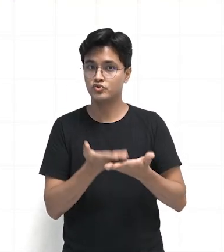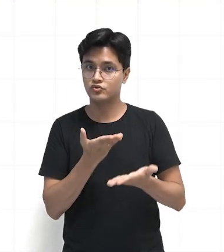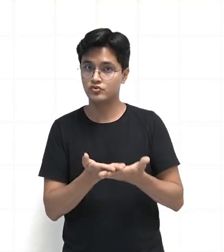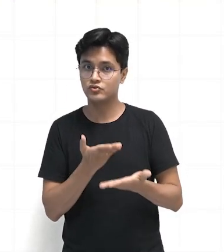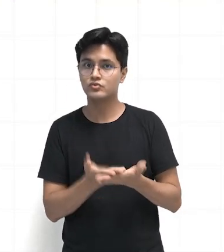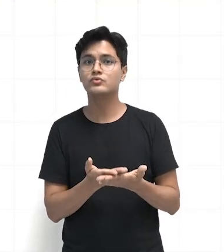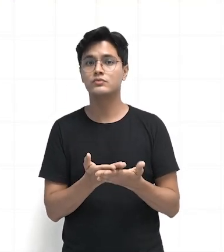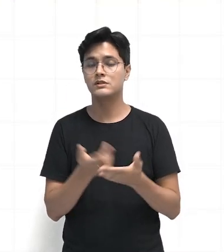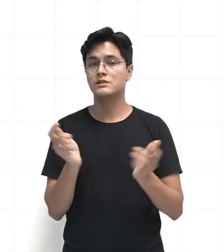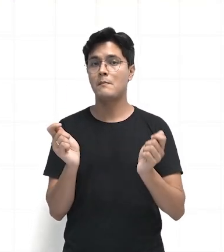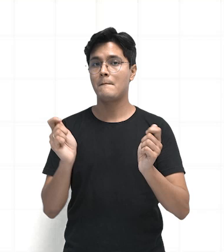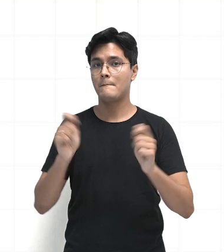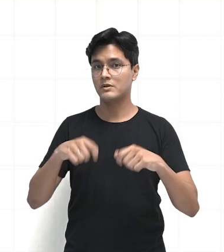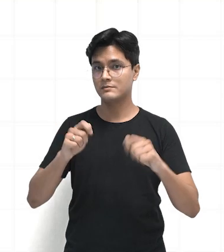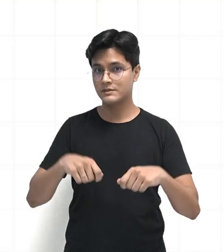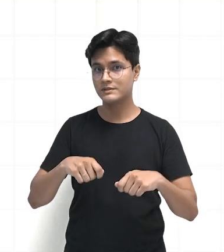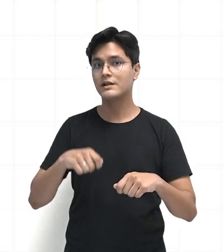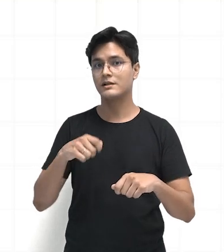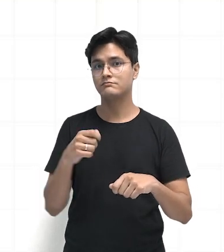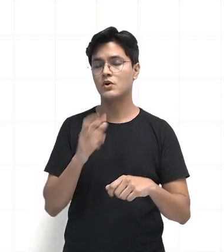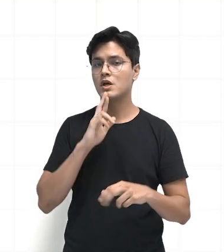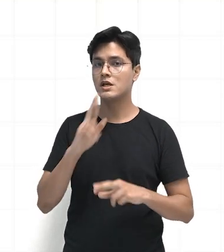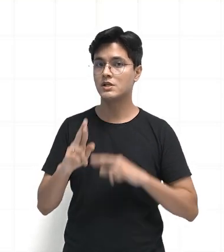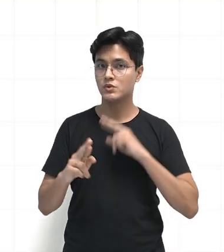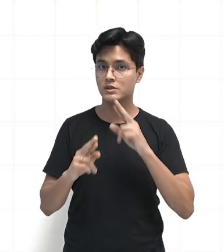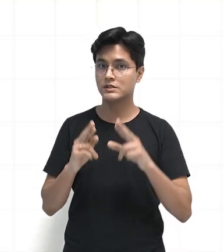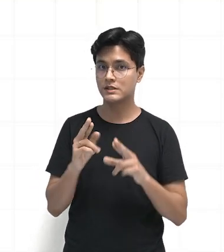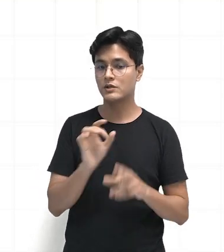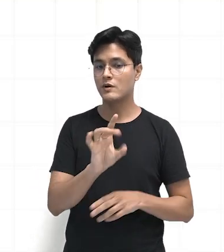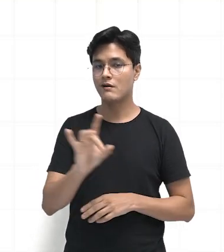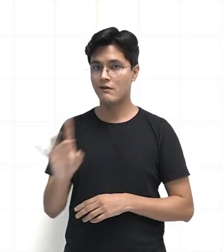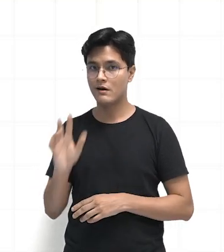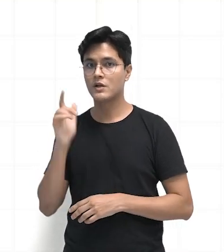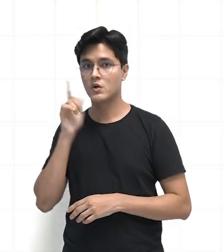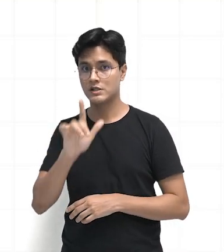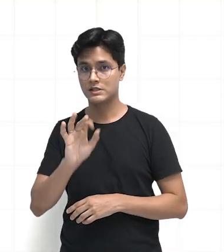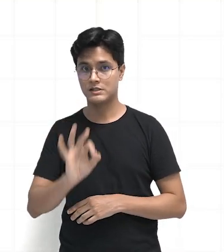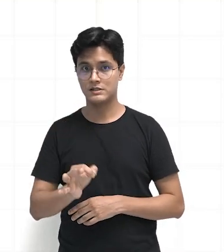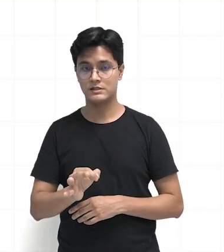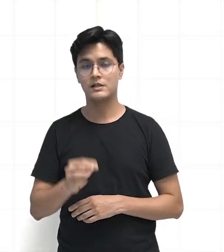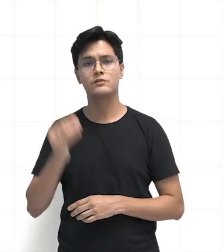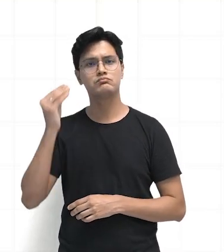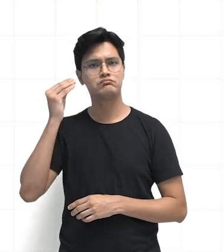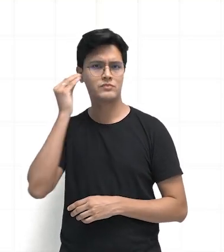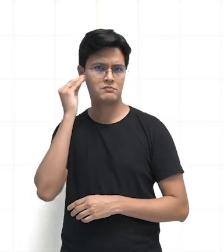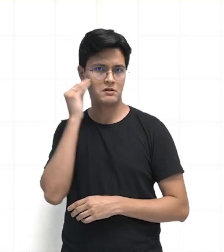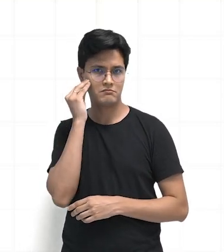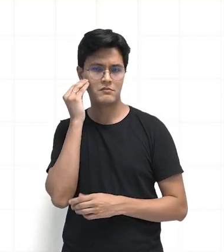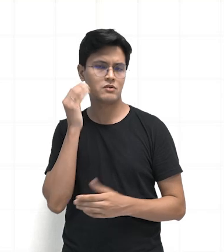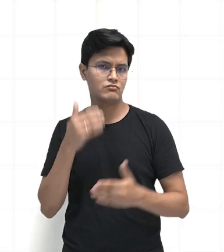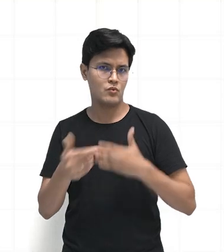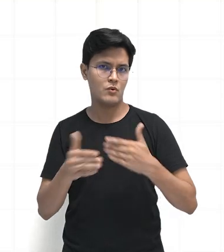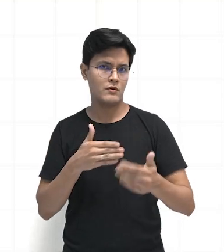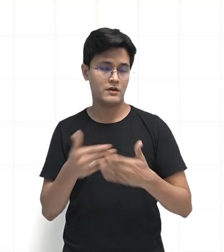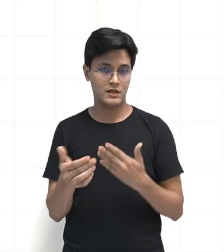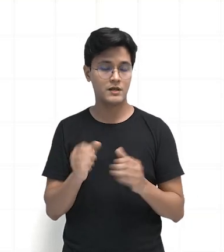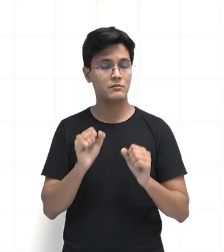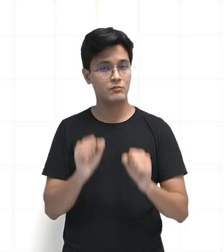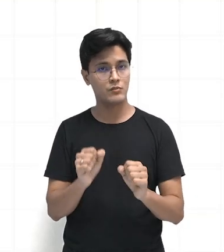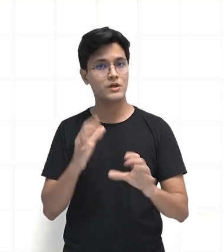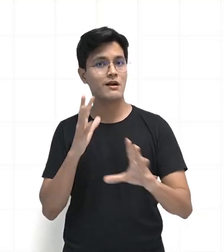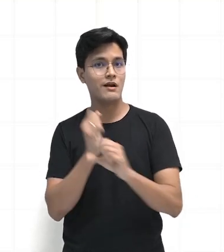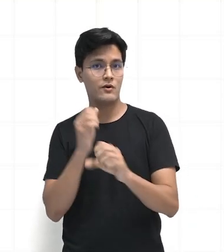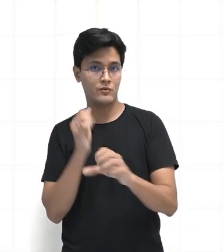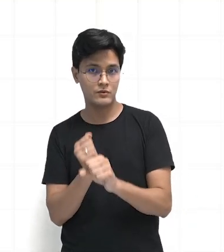chances de obtenção de cada resultado de um experimento aleatório. Então, eu posso calcular a chance de obter um